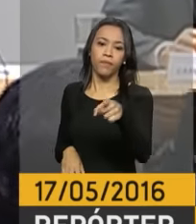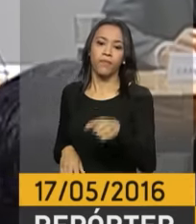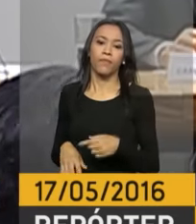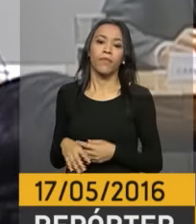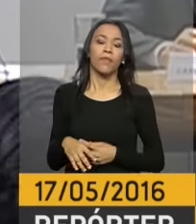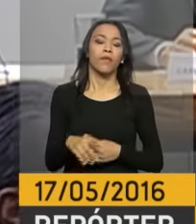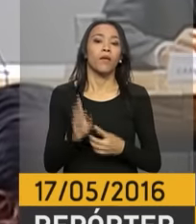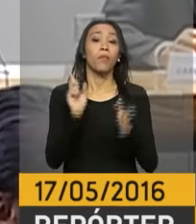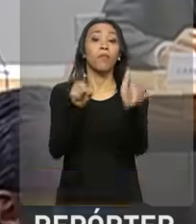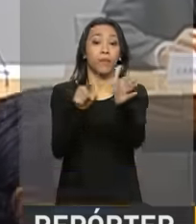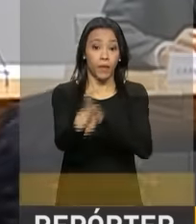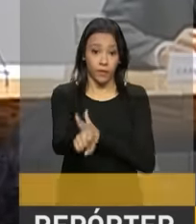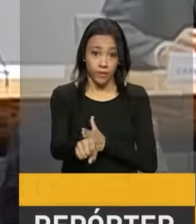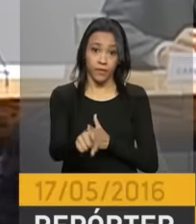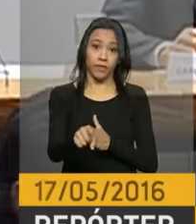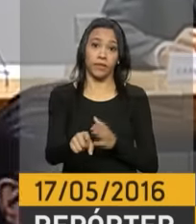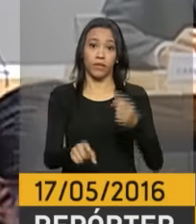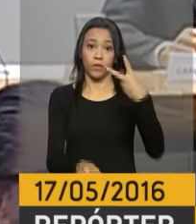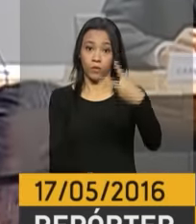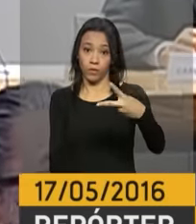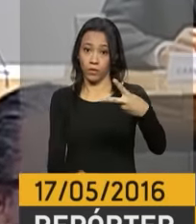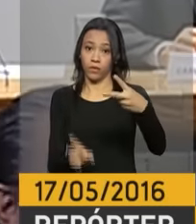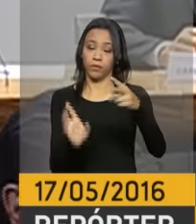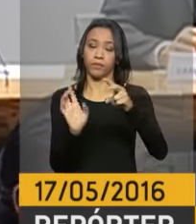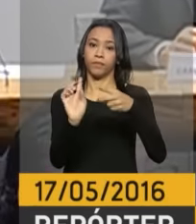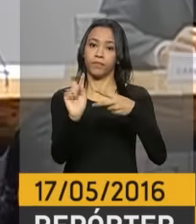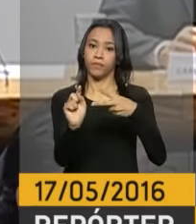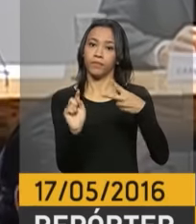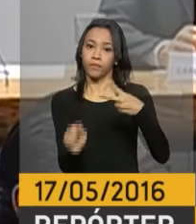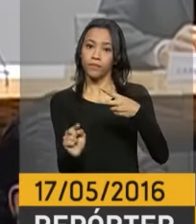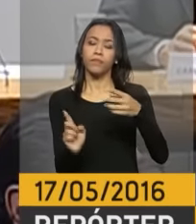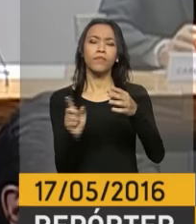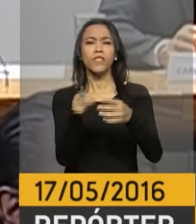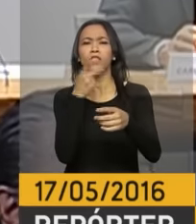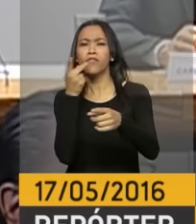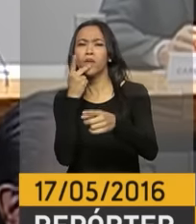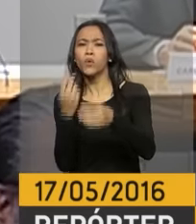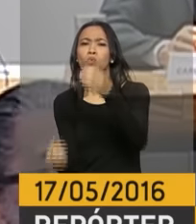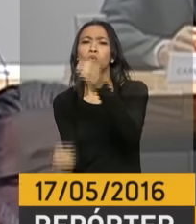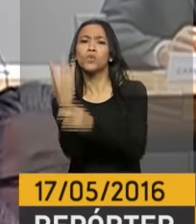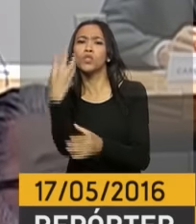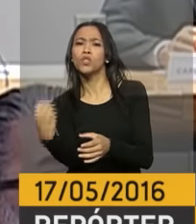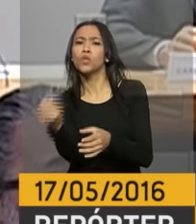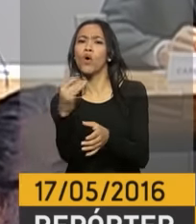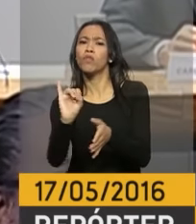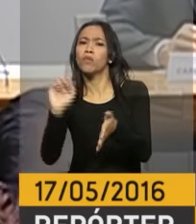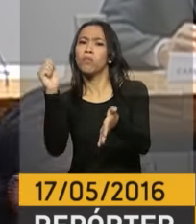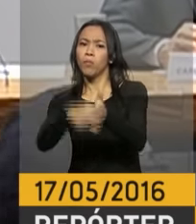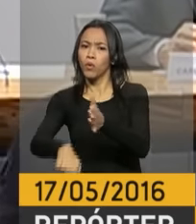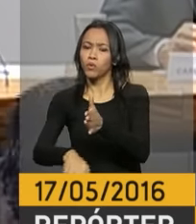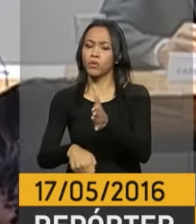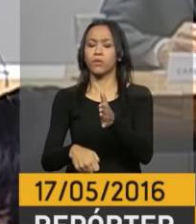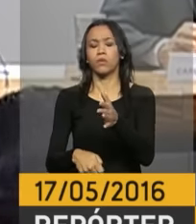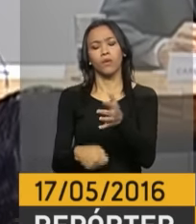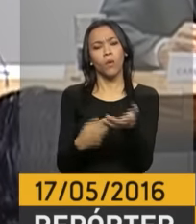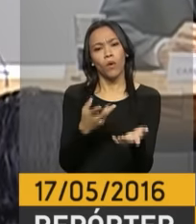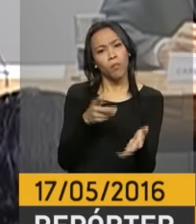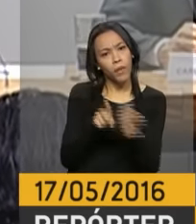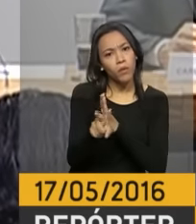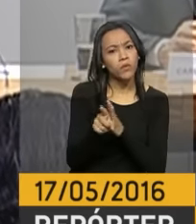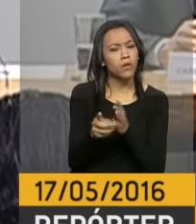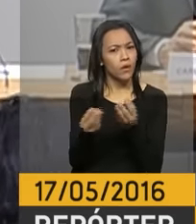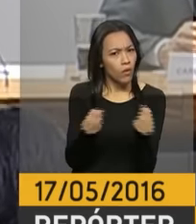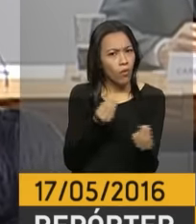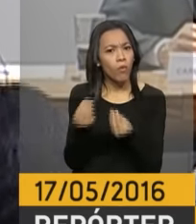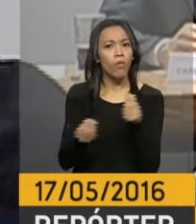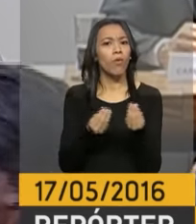revista Veja. São duas questões. O senhor voltou a falar agora sobre a criação de novos tributos. Queria saber que alternativas o senhor tem, além do que já